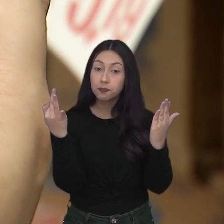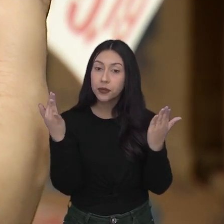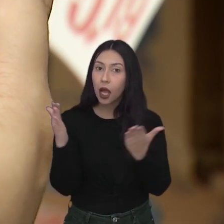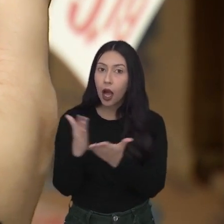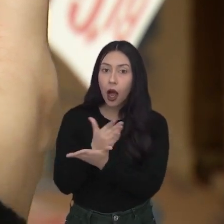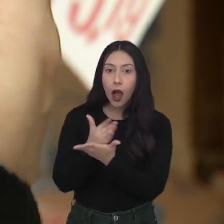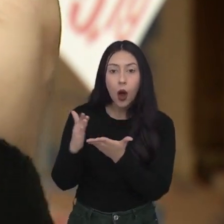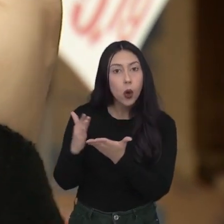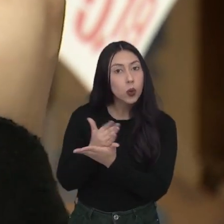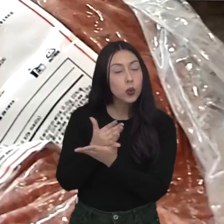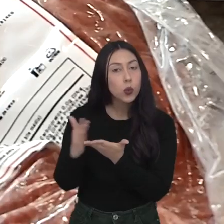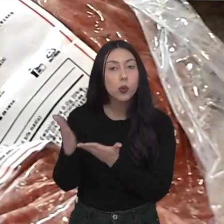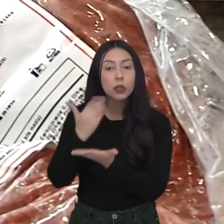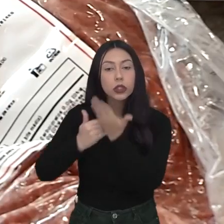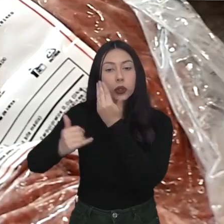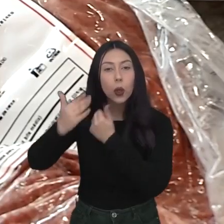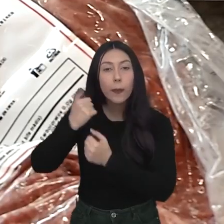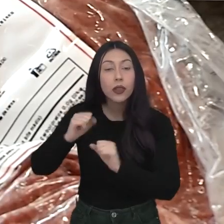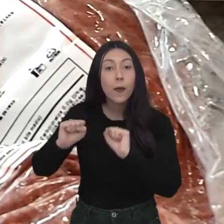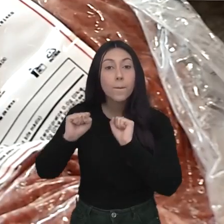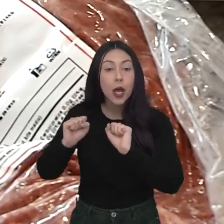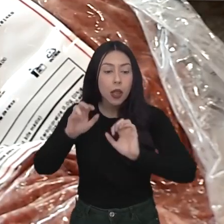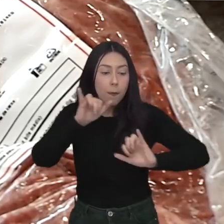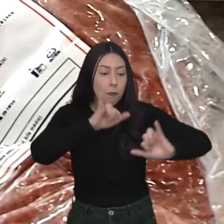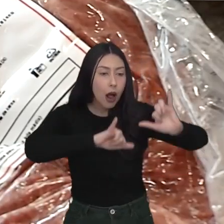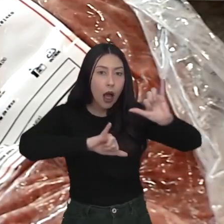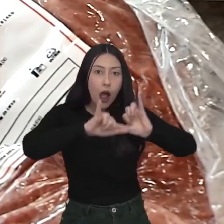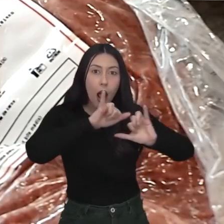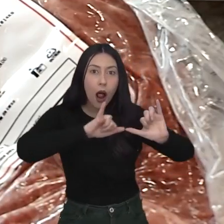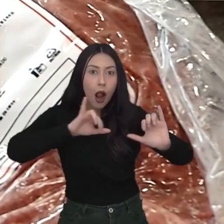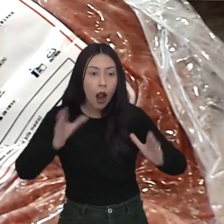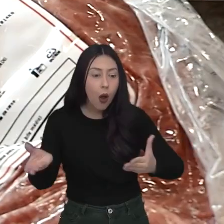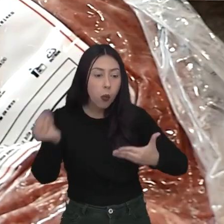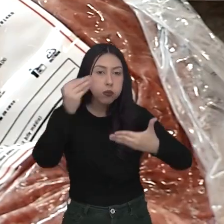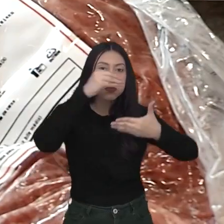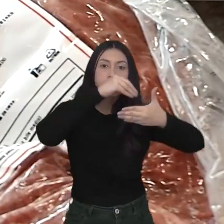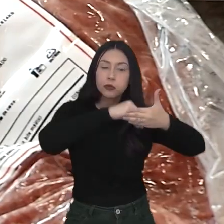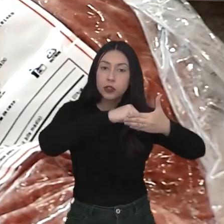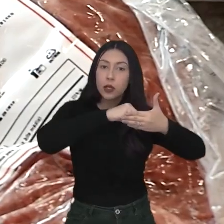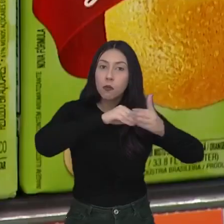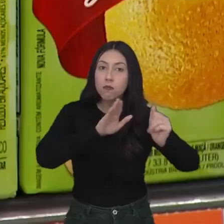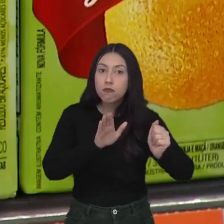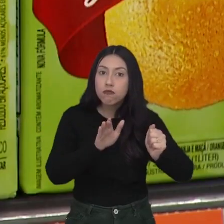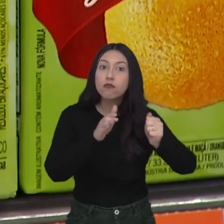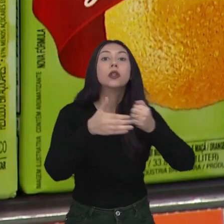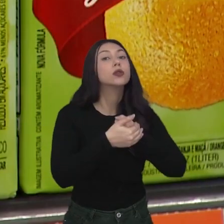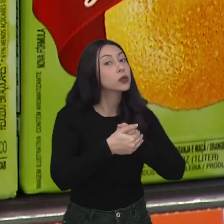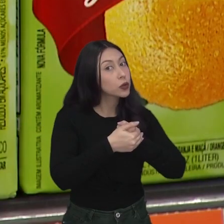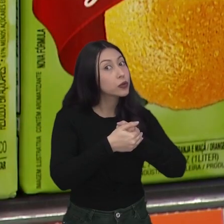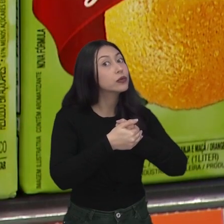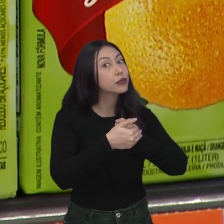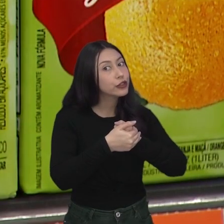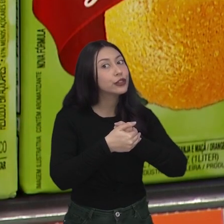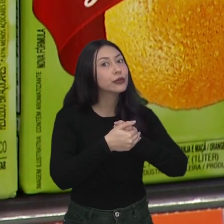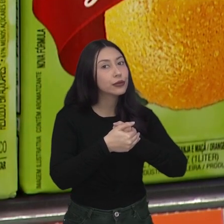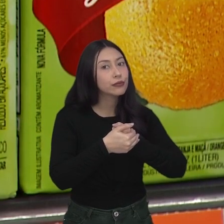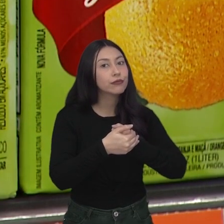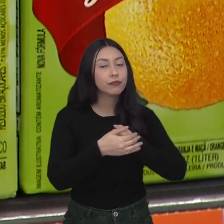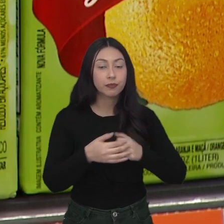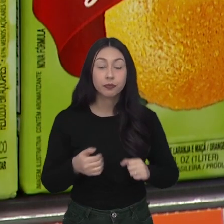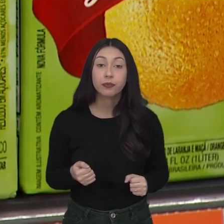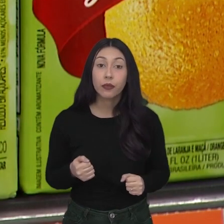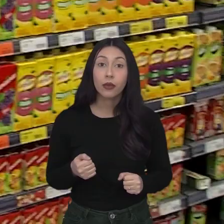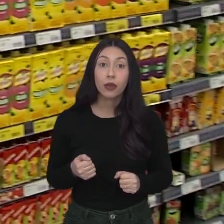que tem dentro da embalagem. Em alguns casos, alimentos podem ter componentes adicionados, retirados ou